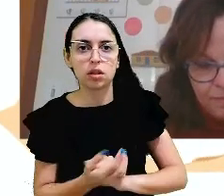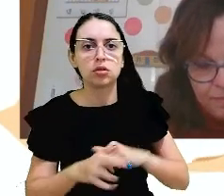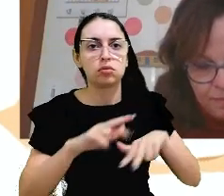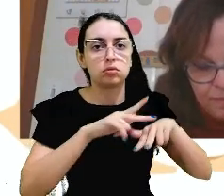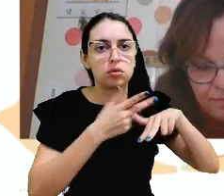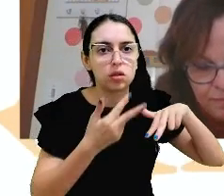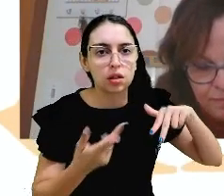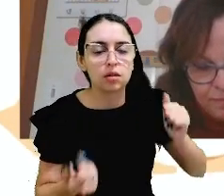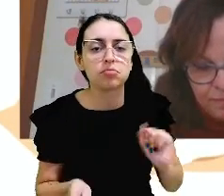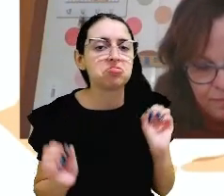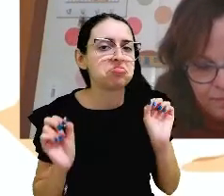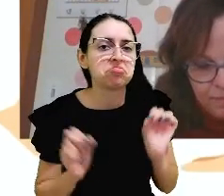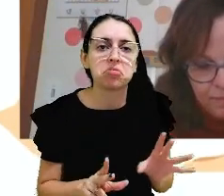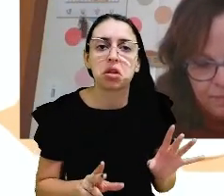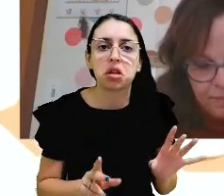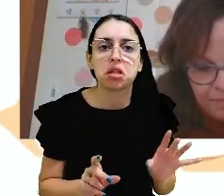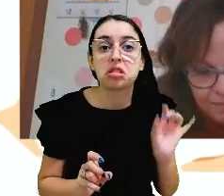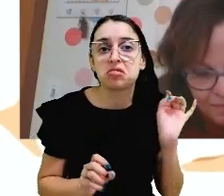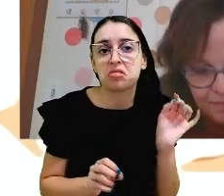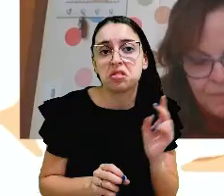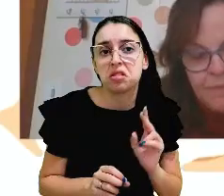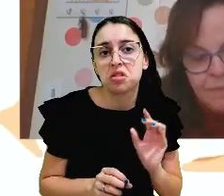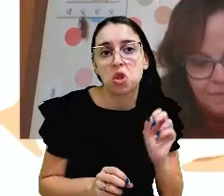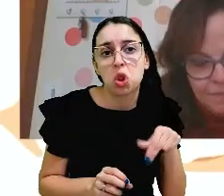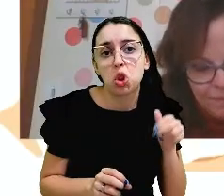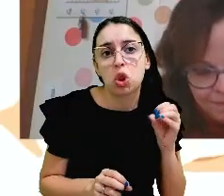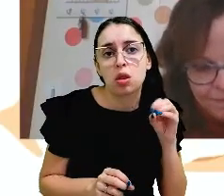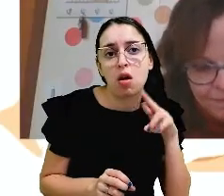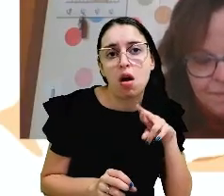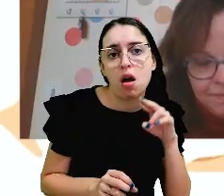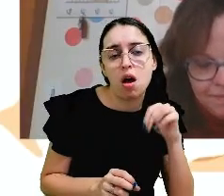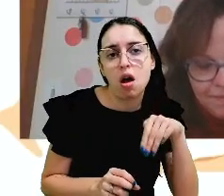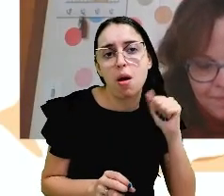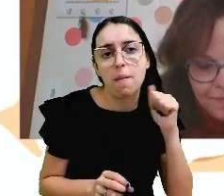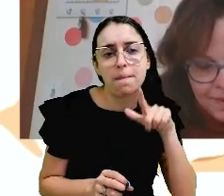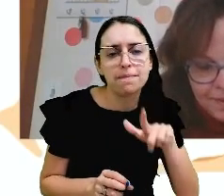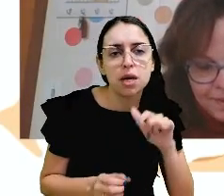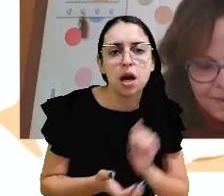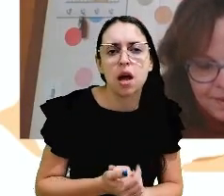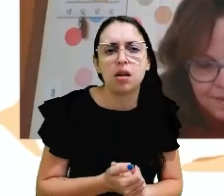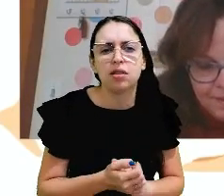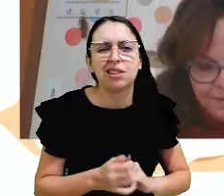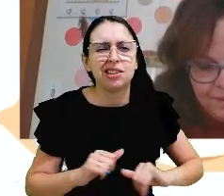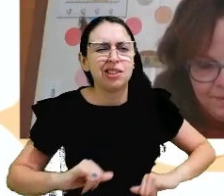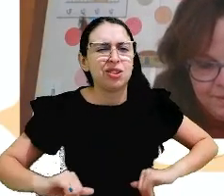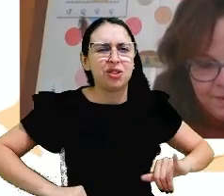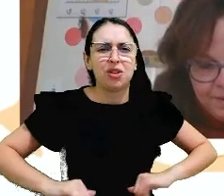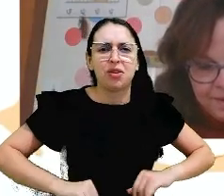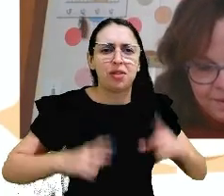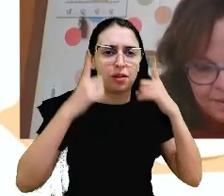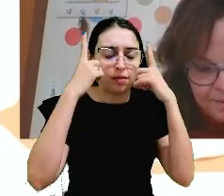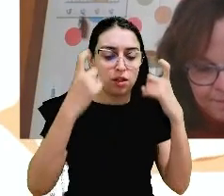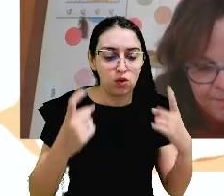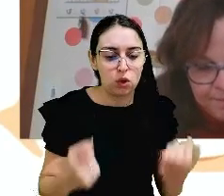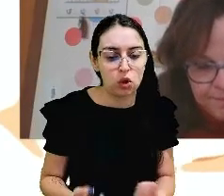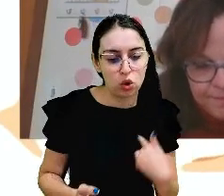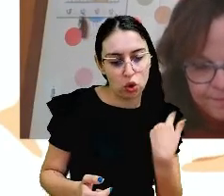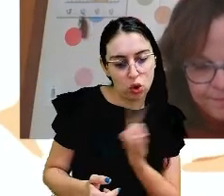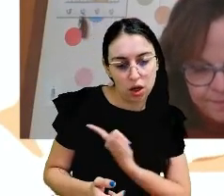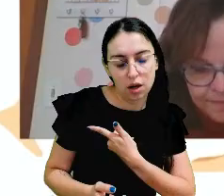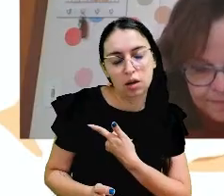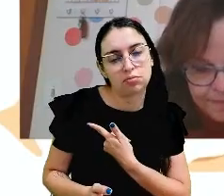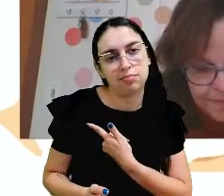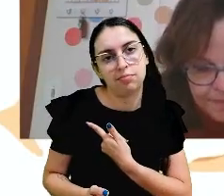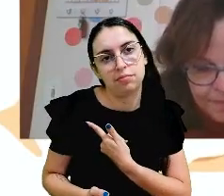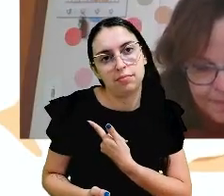tão naturalizado, né? É tão normal que a mulher sofra a violência, que até nós que